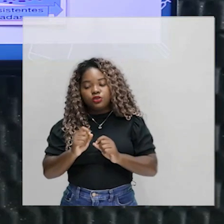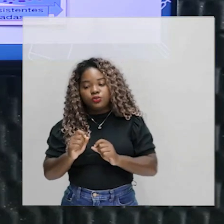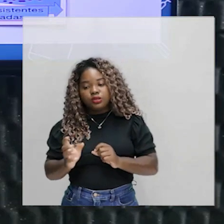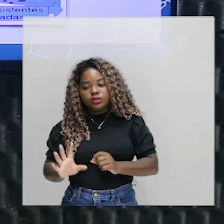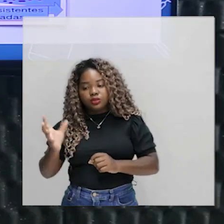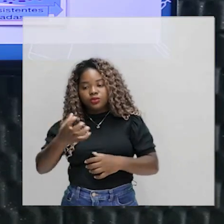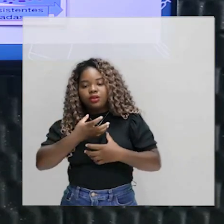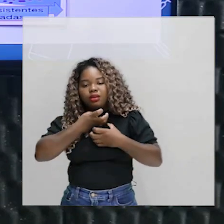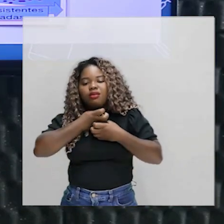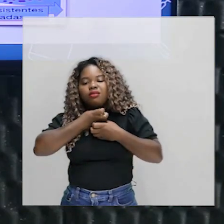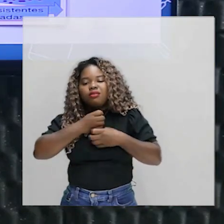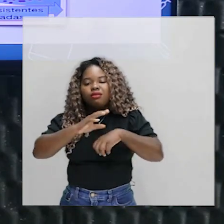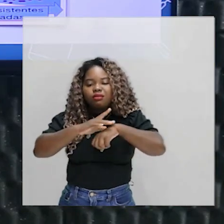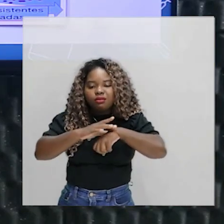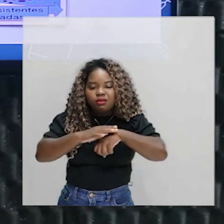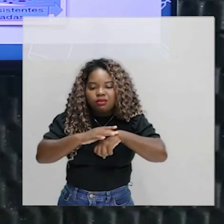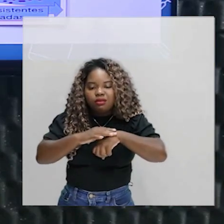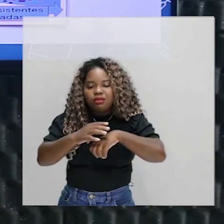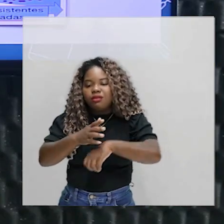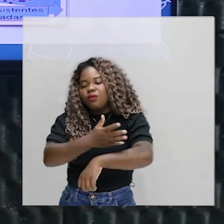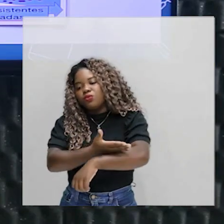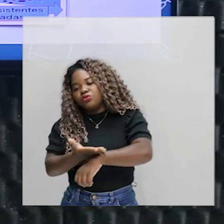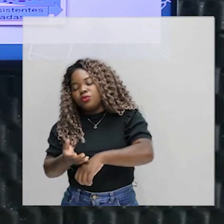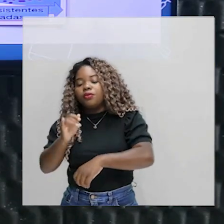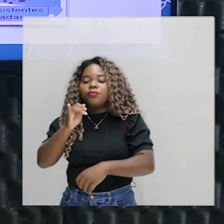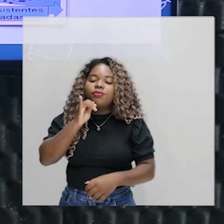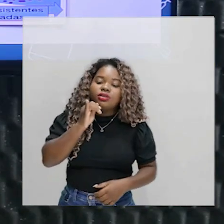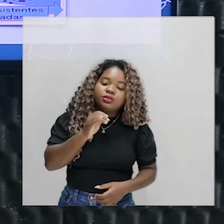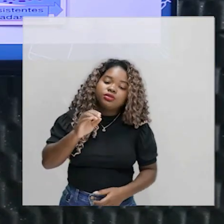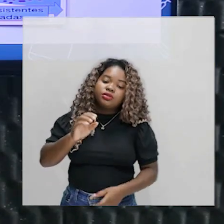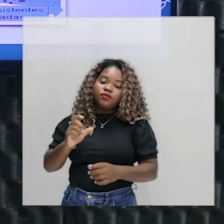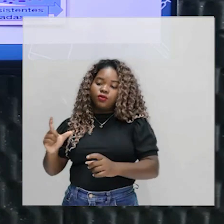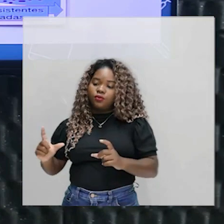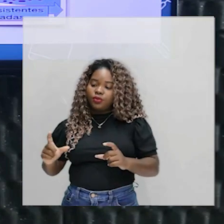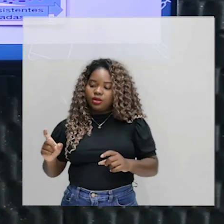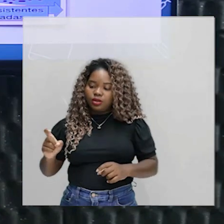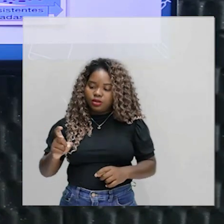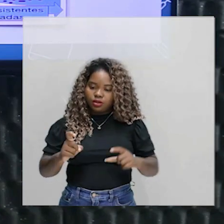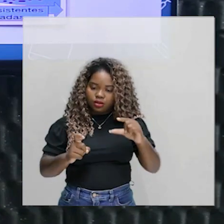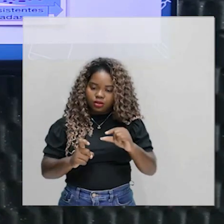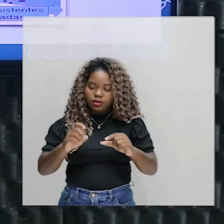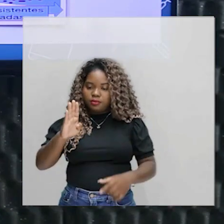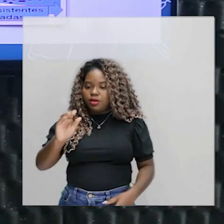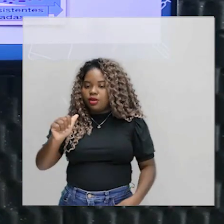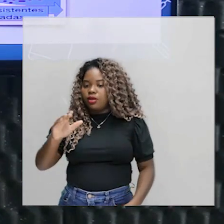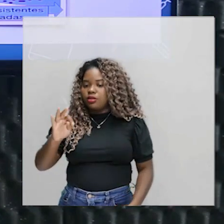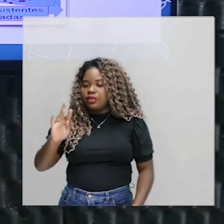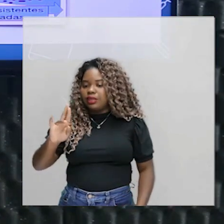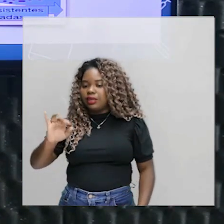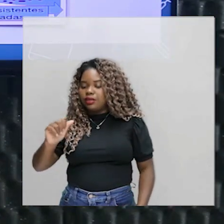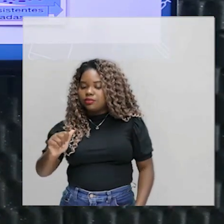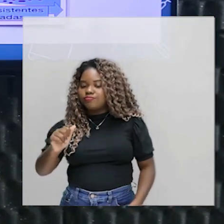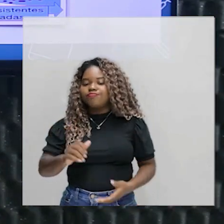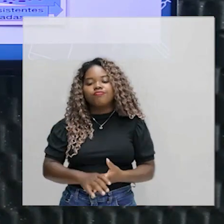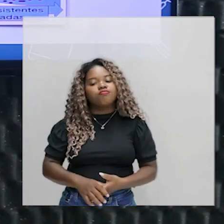inflamação nele se acostumou se por exemplo full bactérias né Essas bactérias se acostumaram segundo